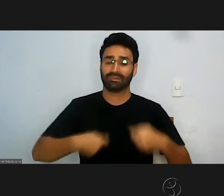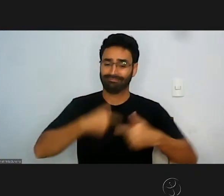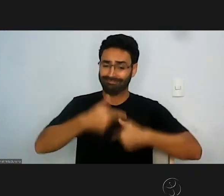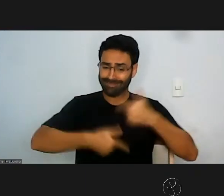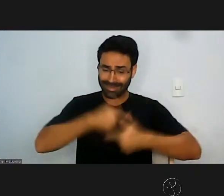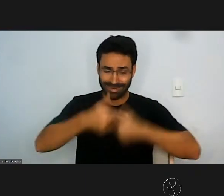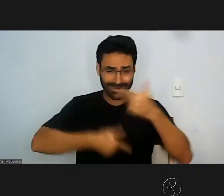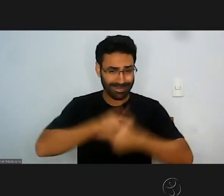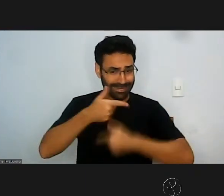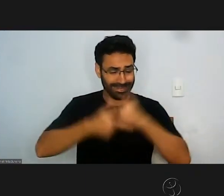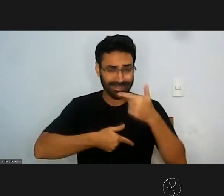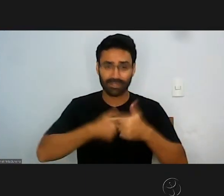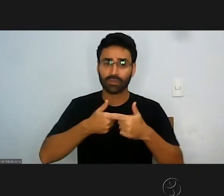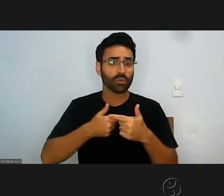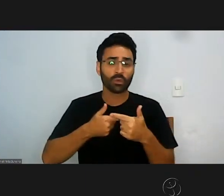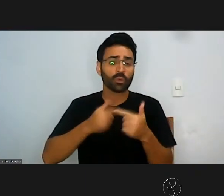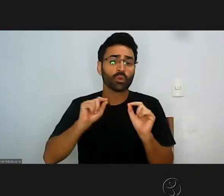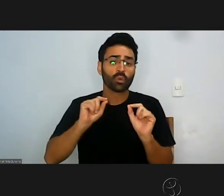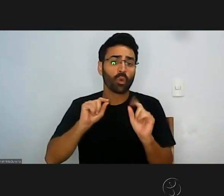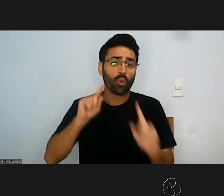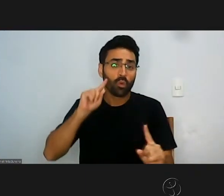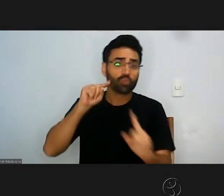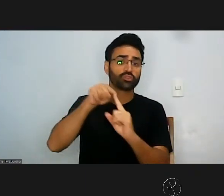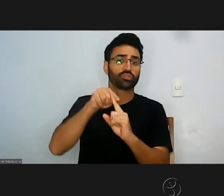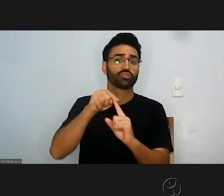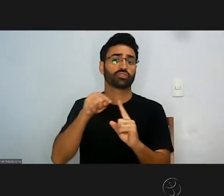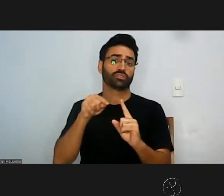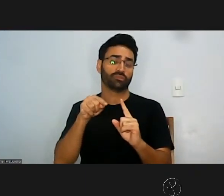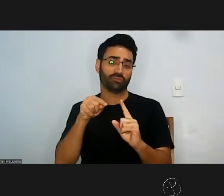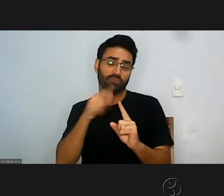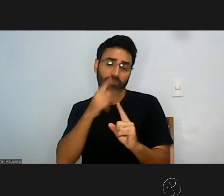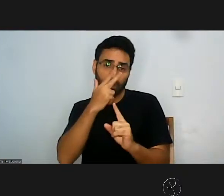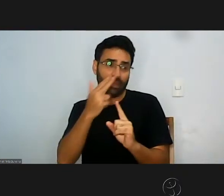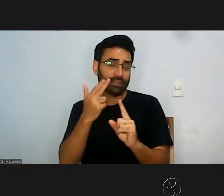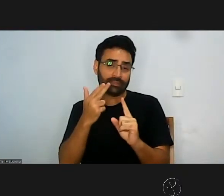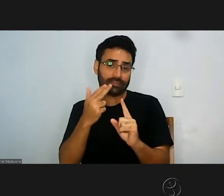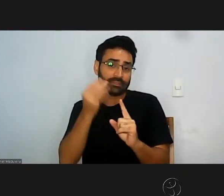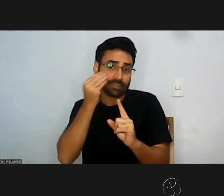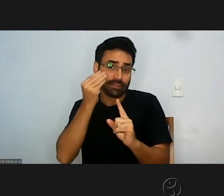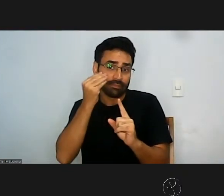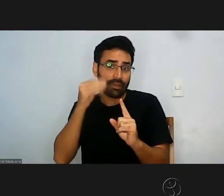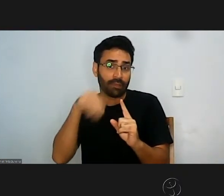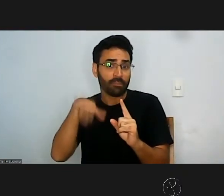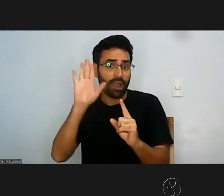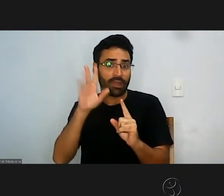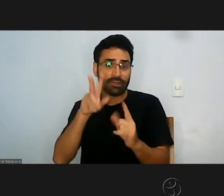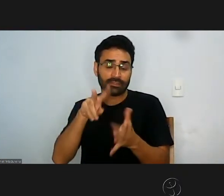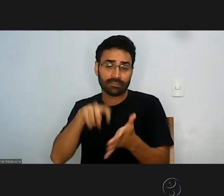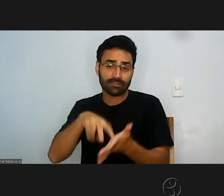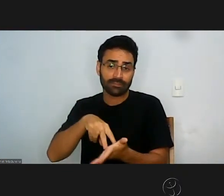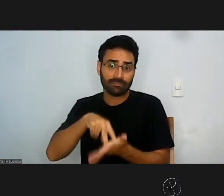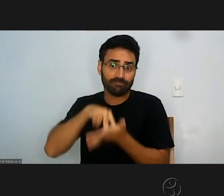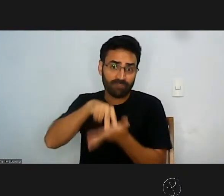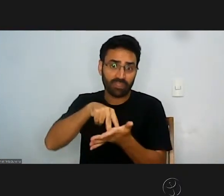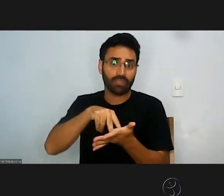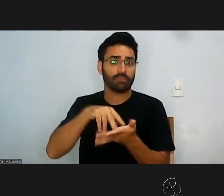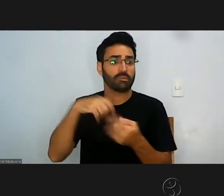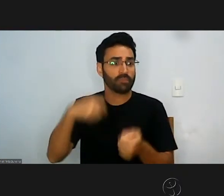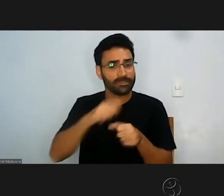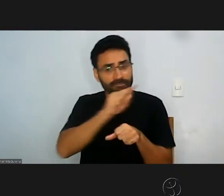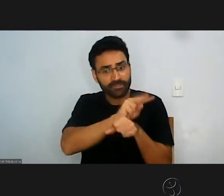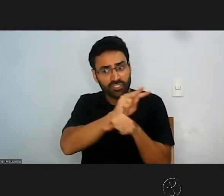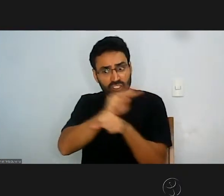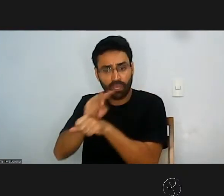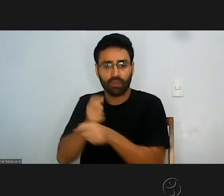seja perpetuada em uma forma mais dura, com maior vigilância e